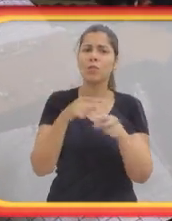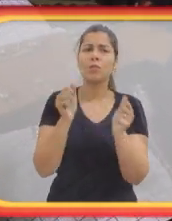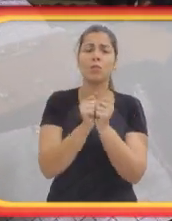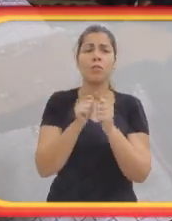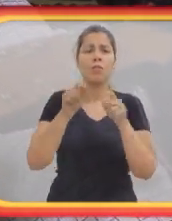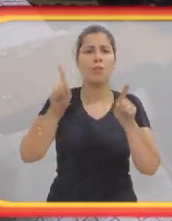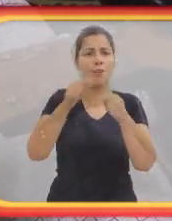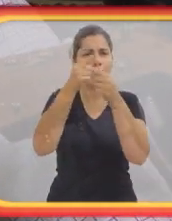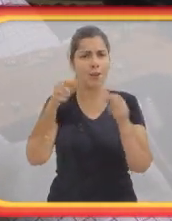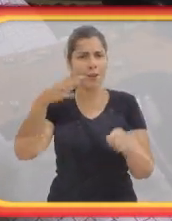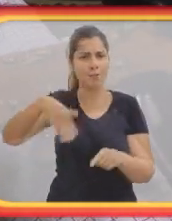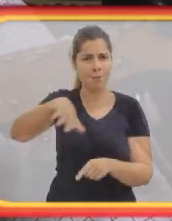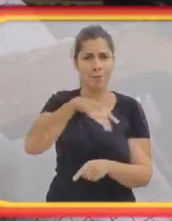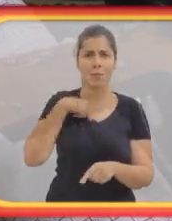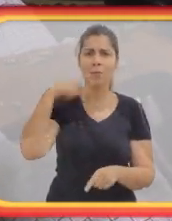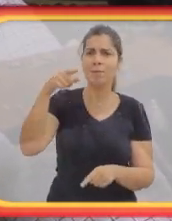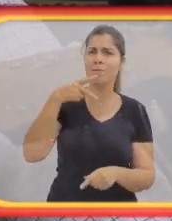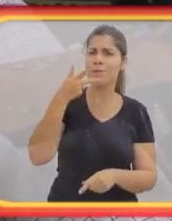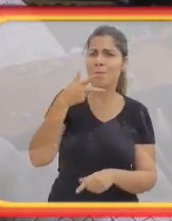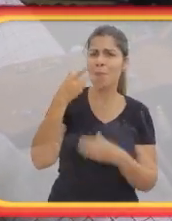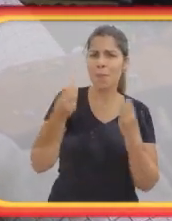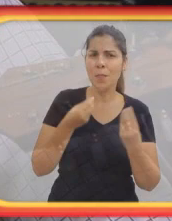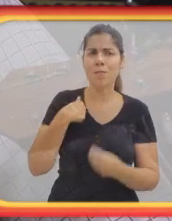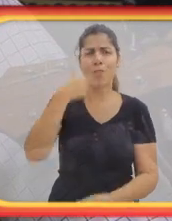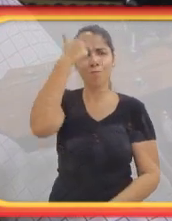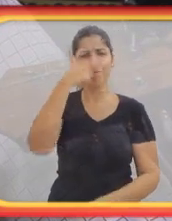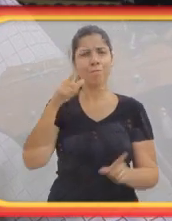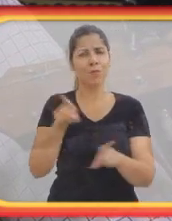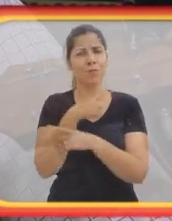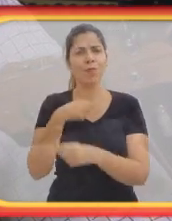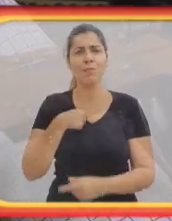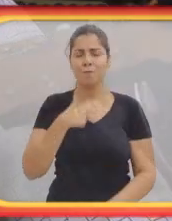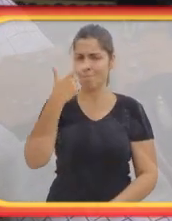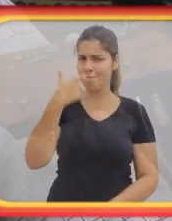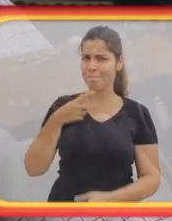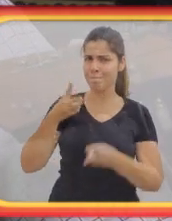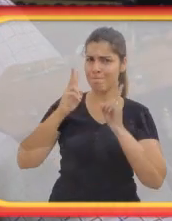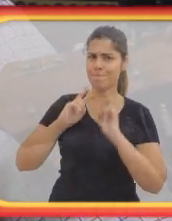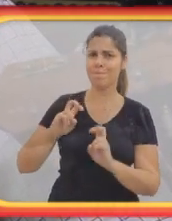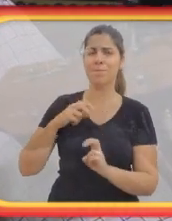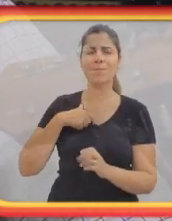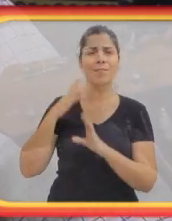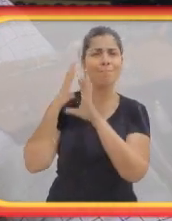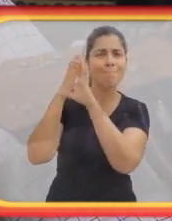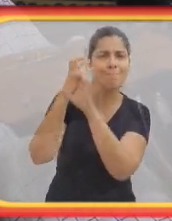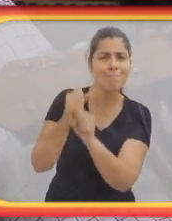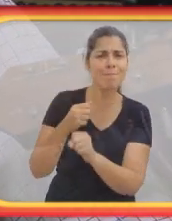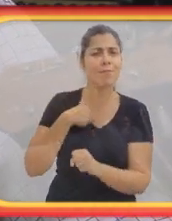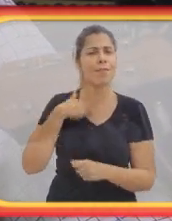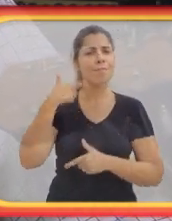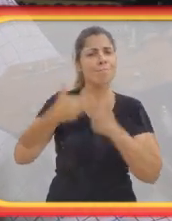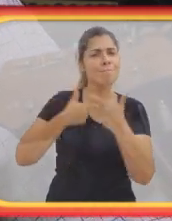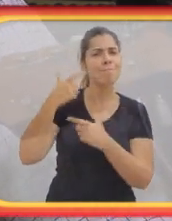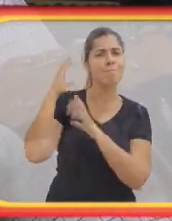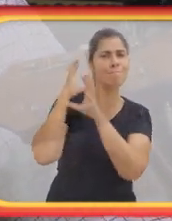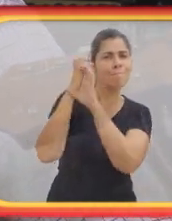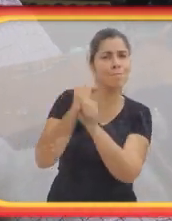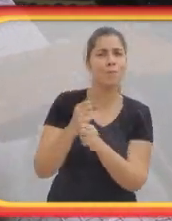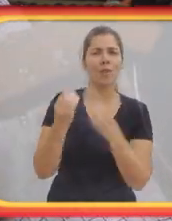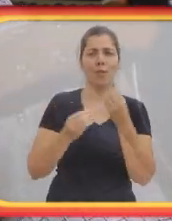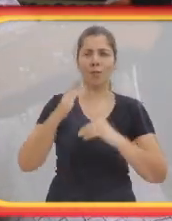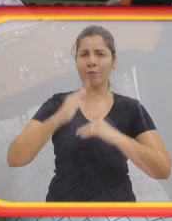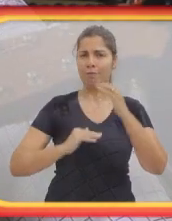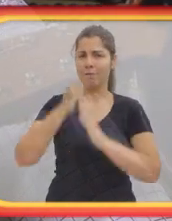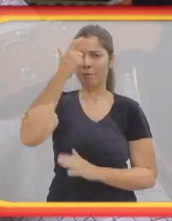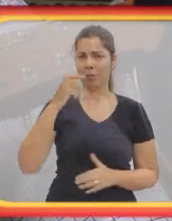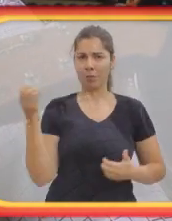eu sou um músico, eu me considero muito... minha carreira como bandolinista, eu acho